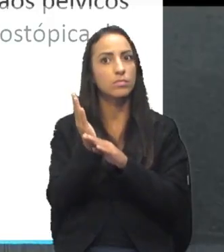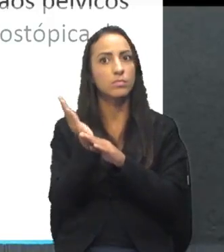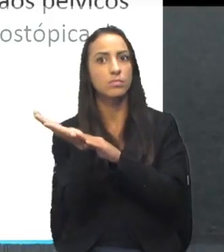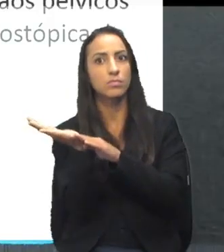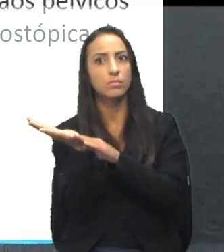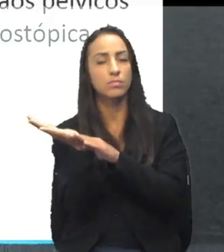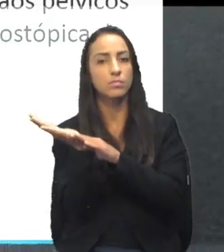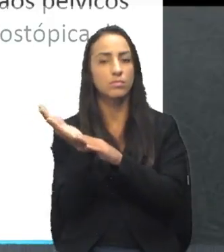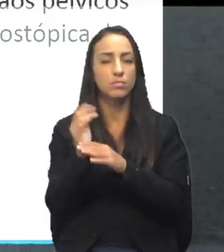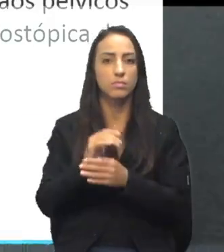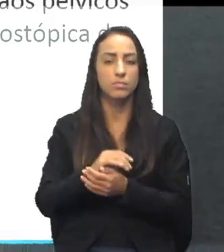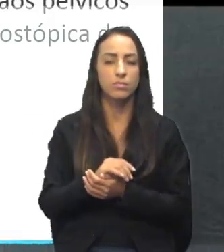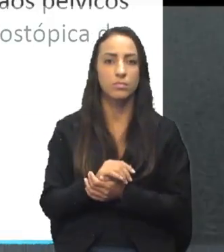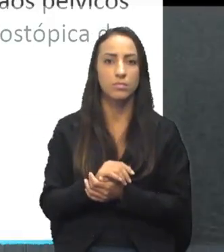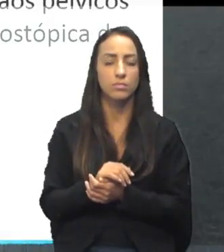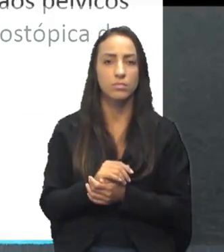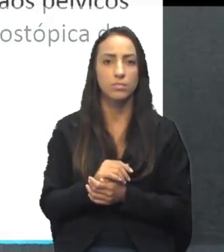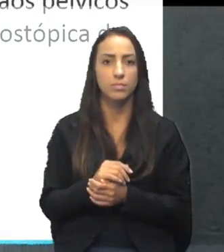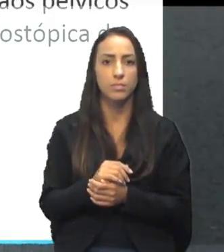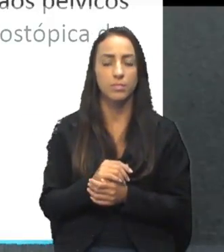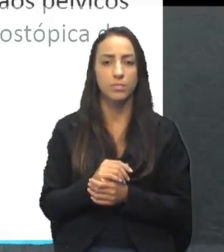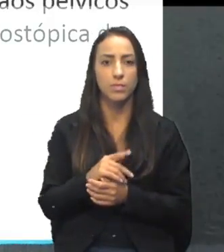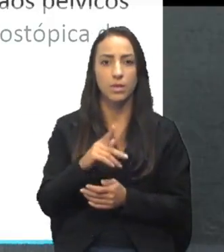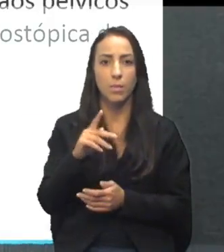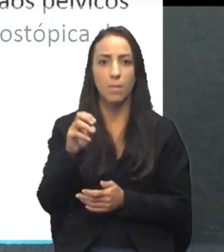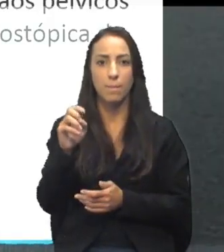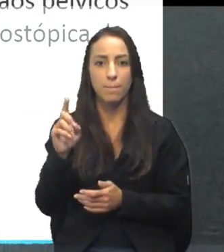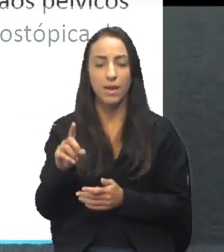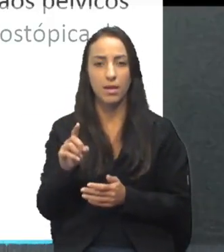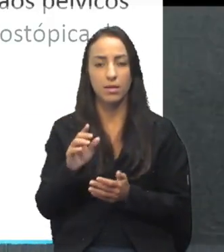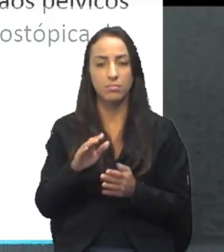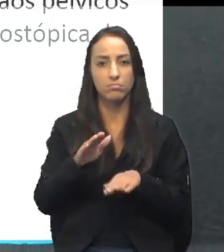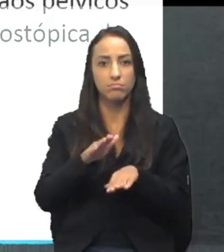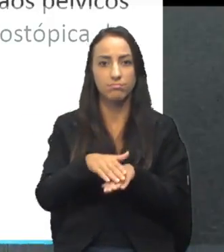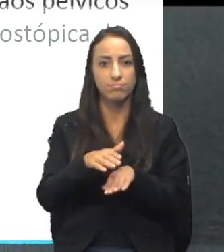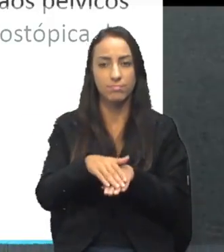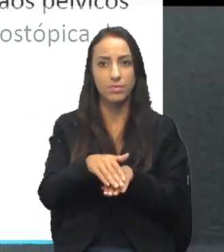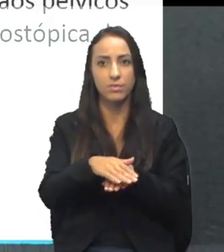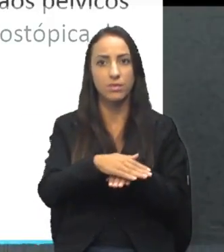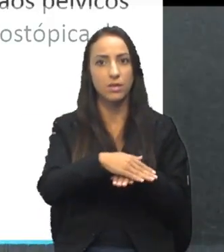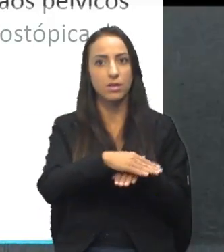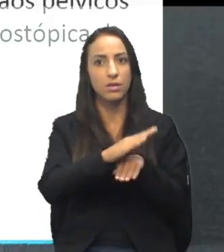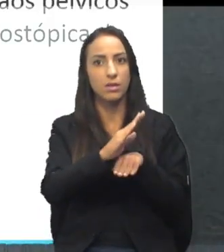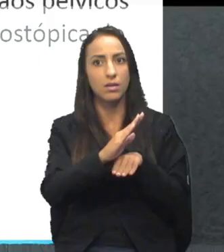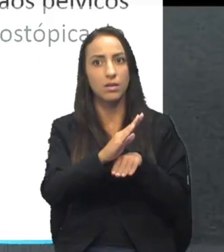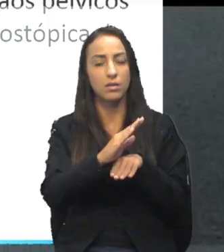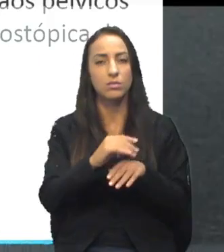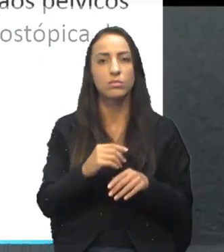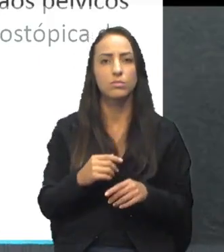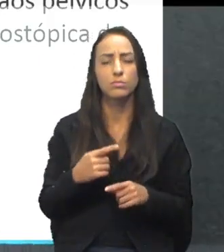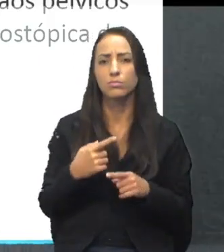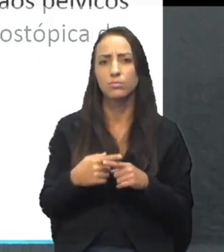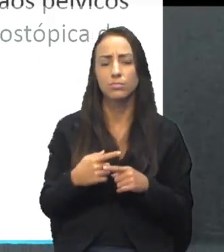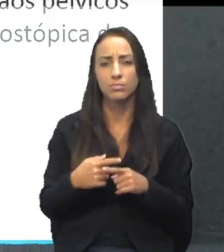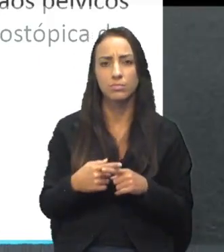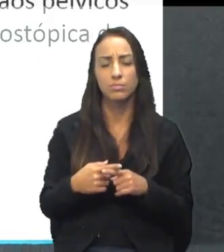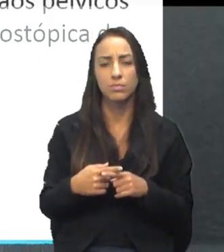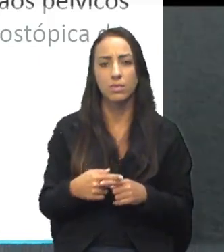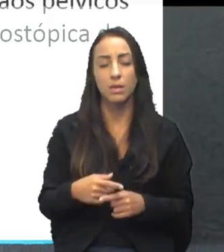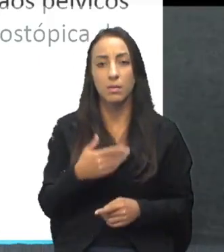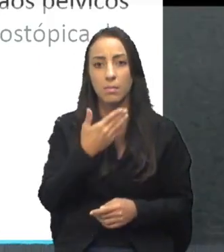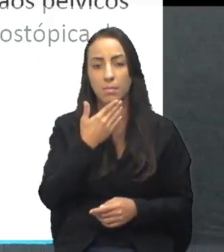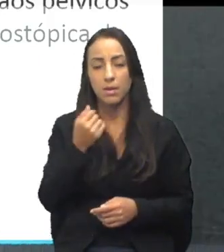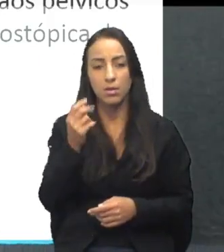os pés permanecem elevados. Oferece maior visualização dos